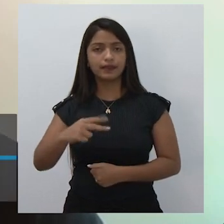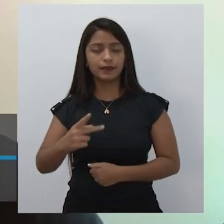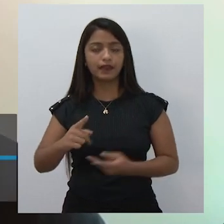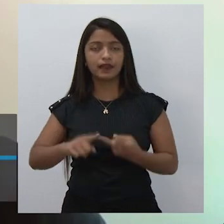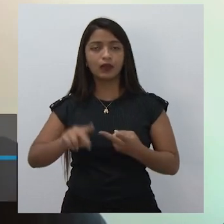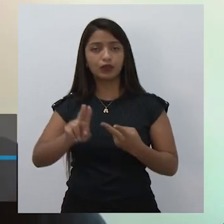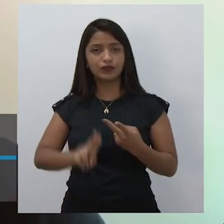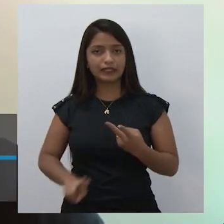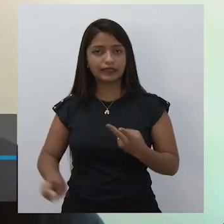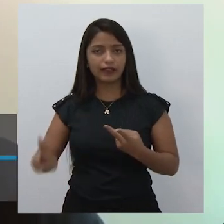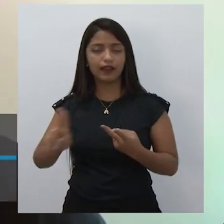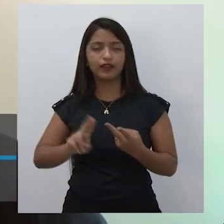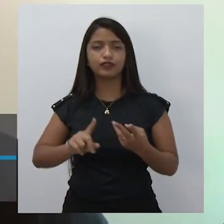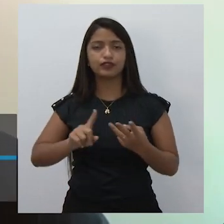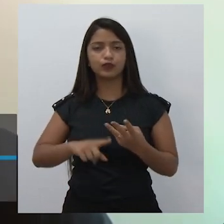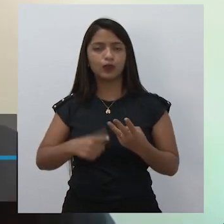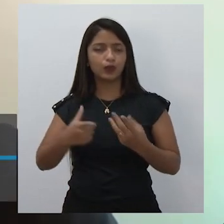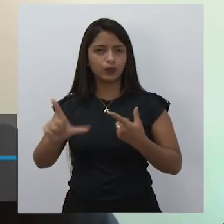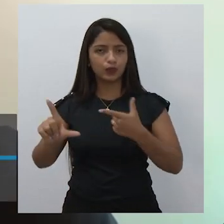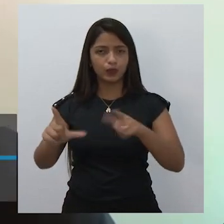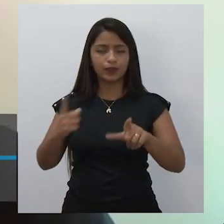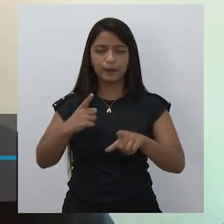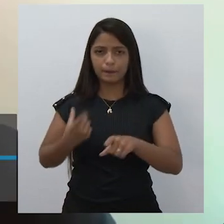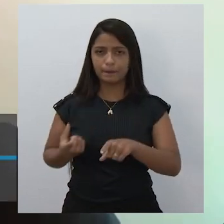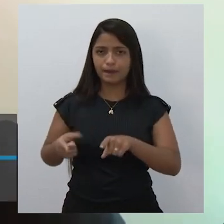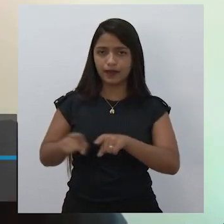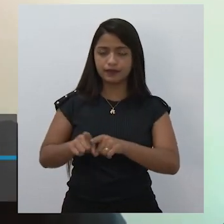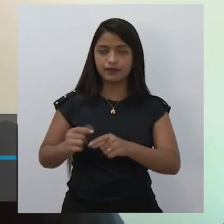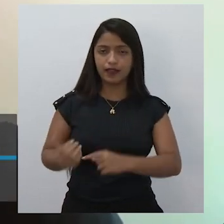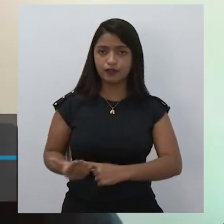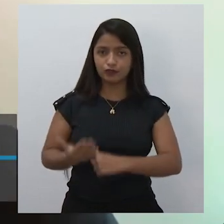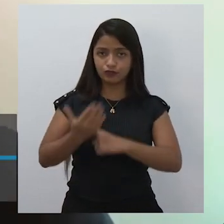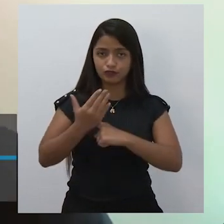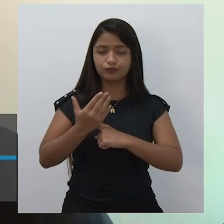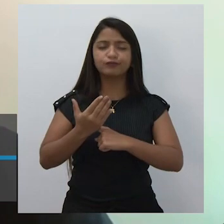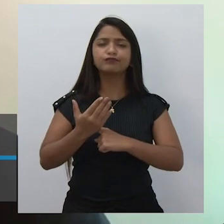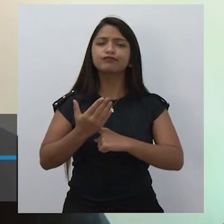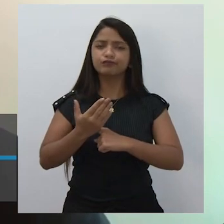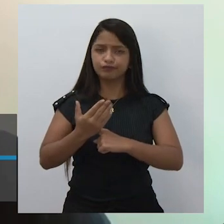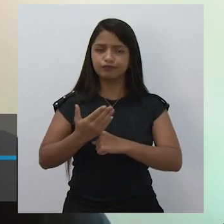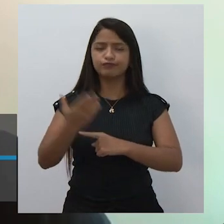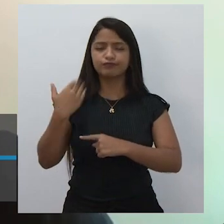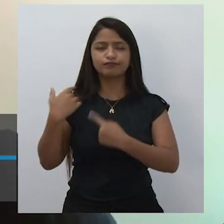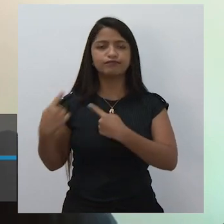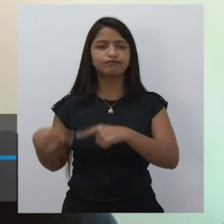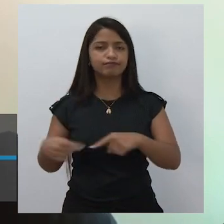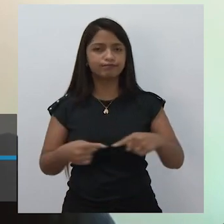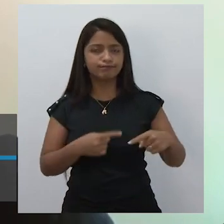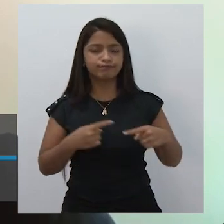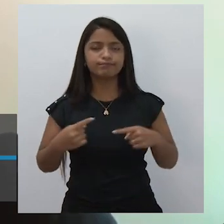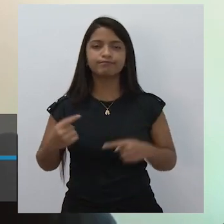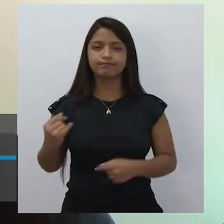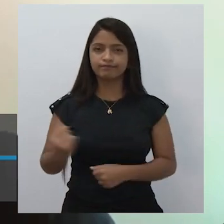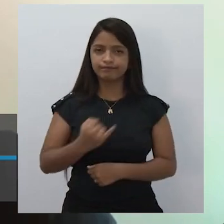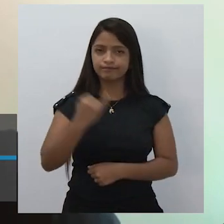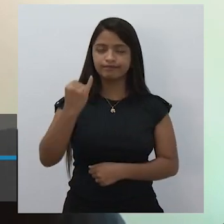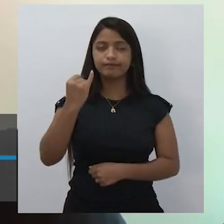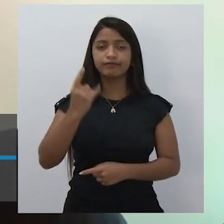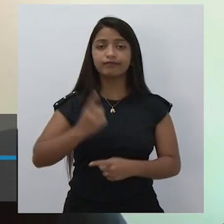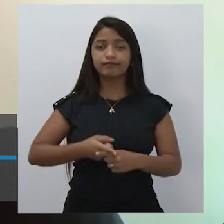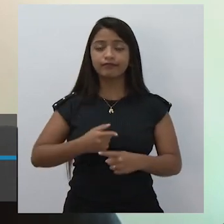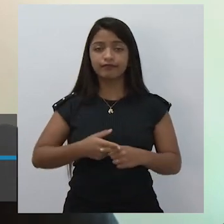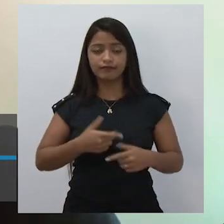entre outros parceiros que nós tivemos, a gente teve discussões bastante calorosas, porque não é um processo